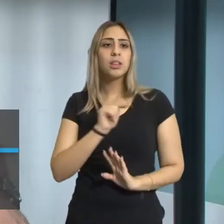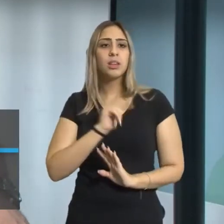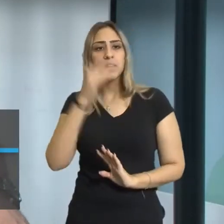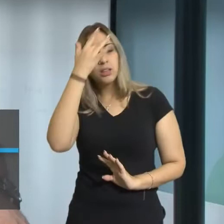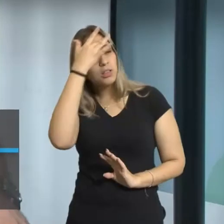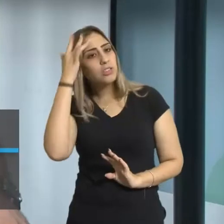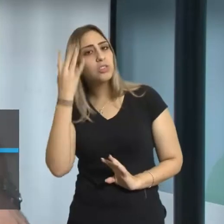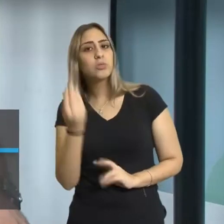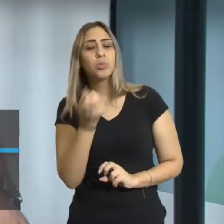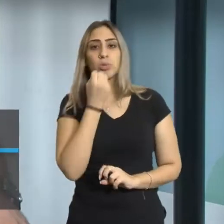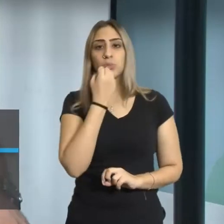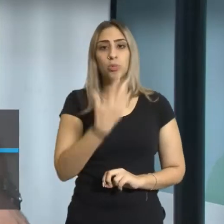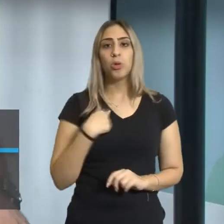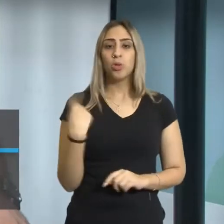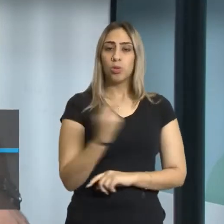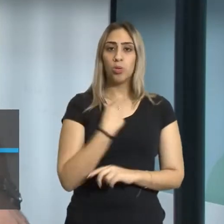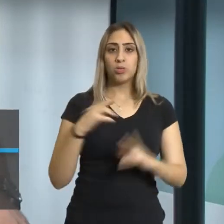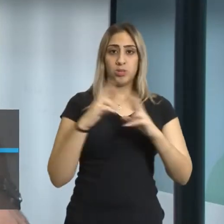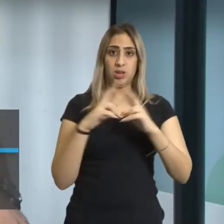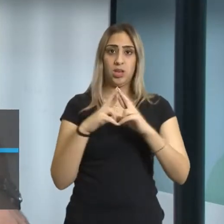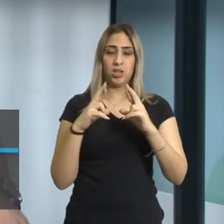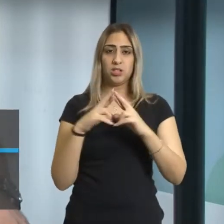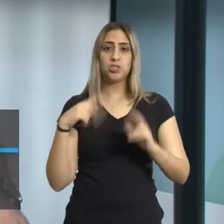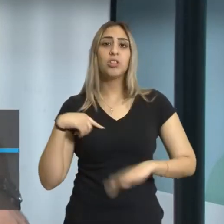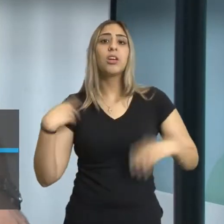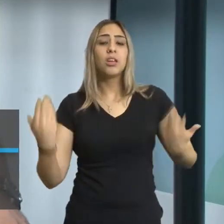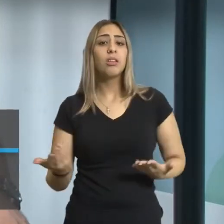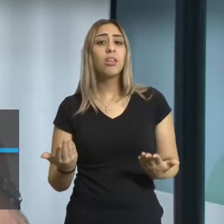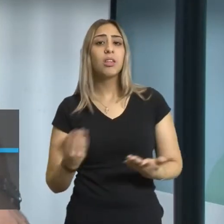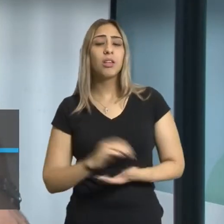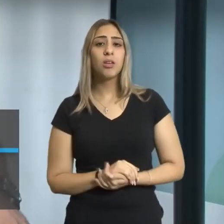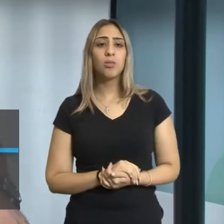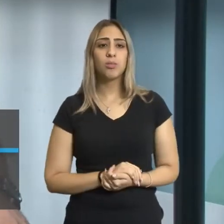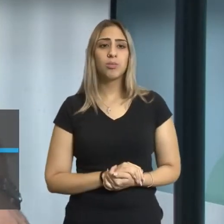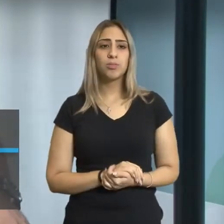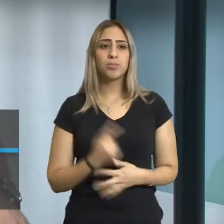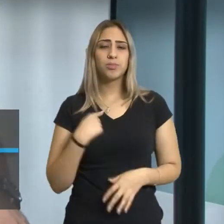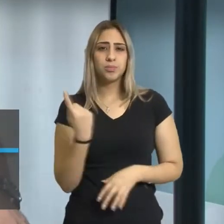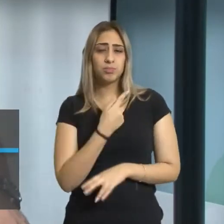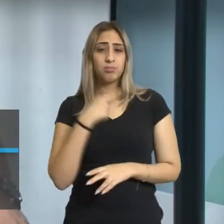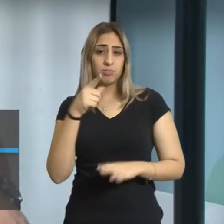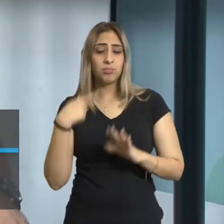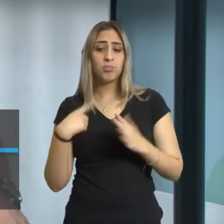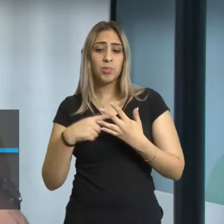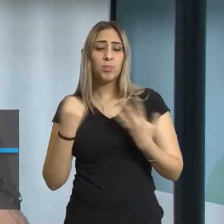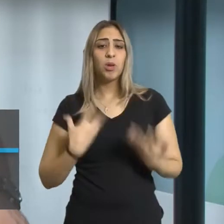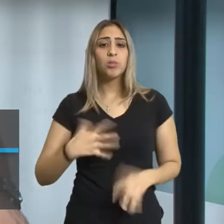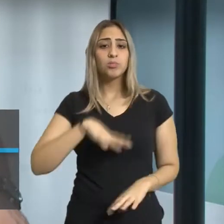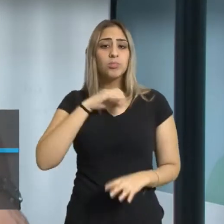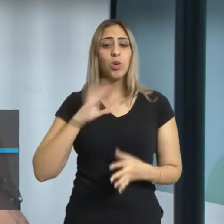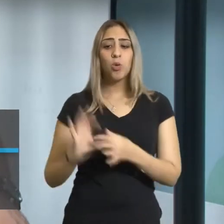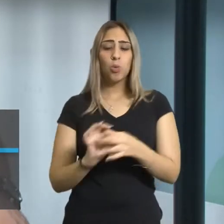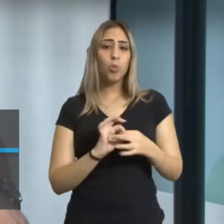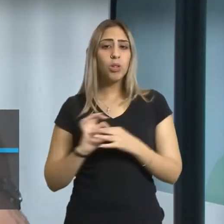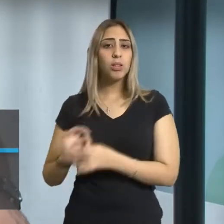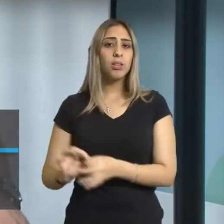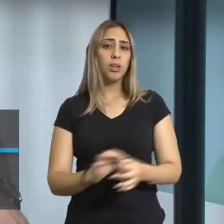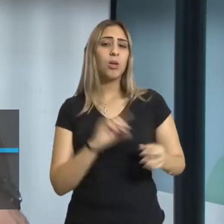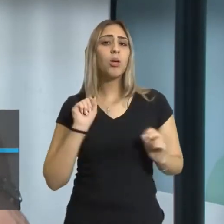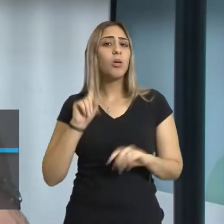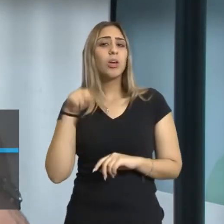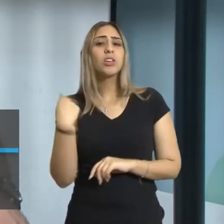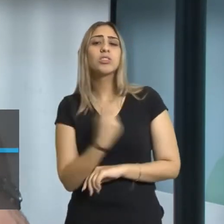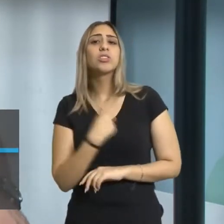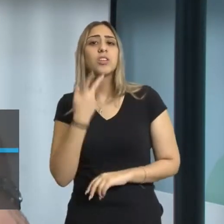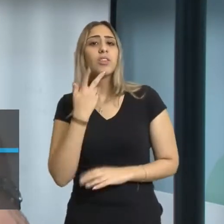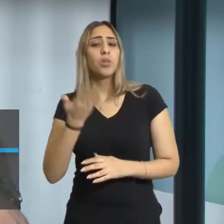muito boa na nossa rede assim é esse quadro pode esperar inclusive União que é o que quer que a